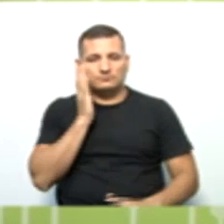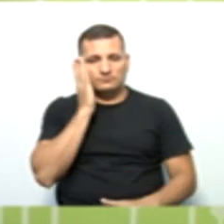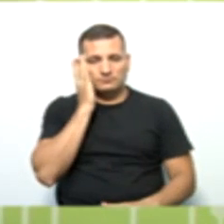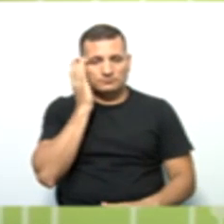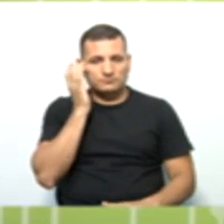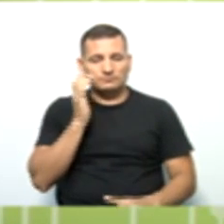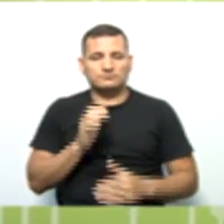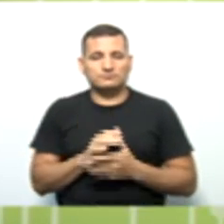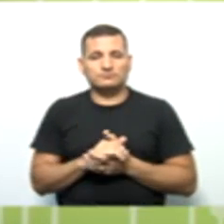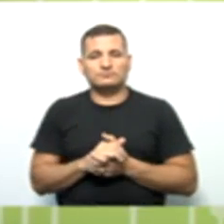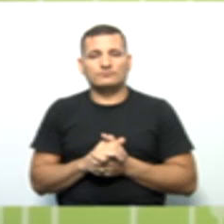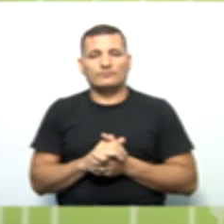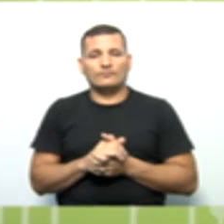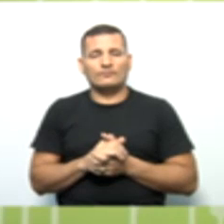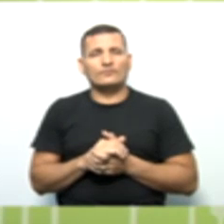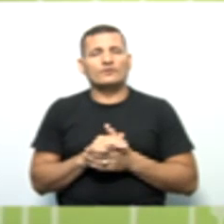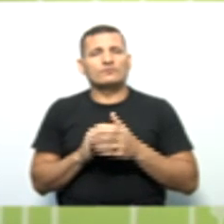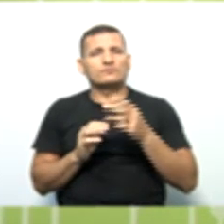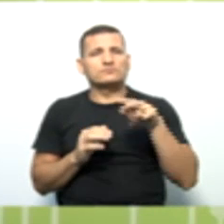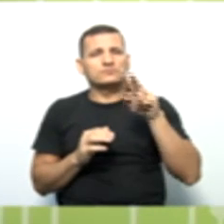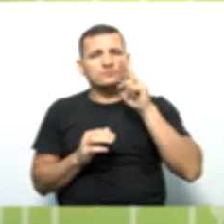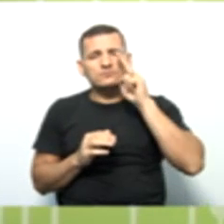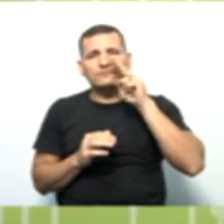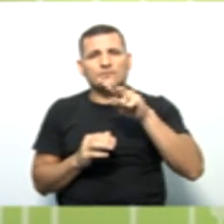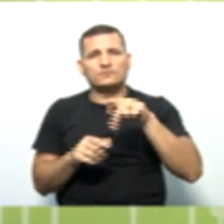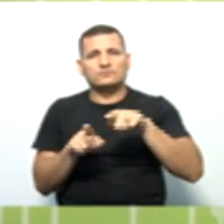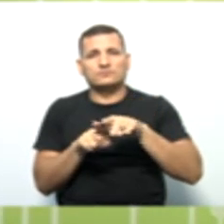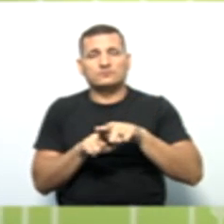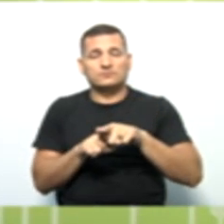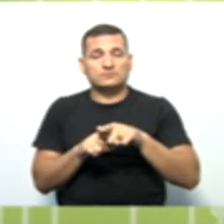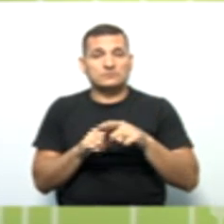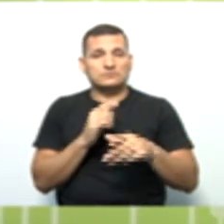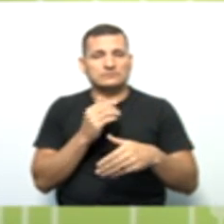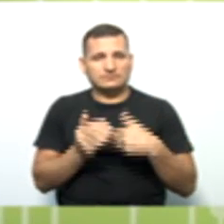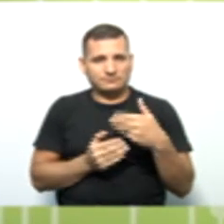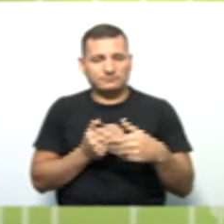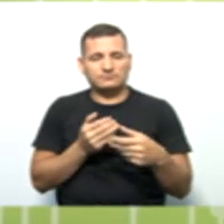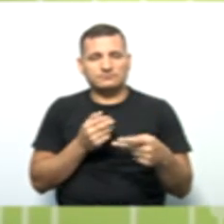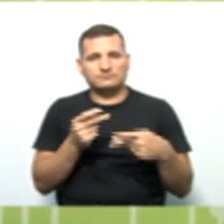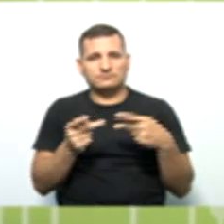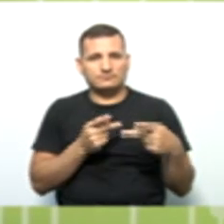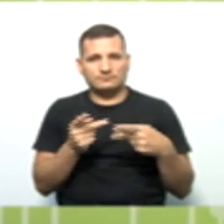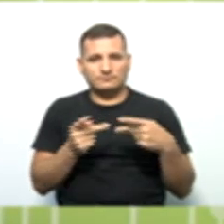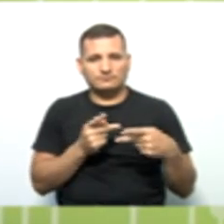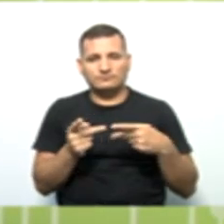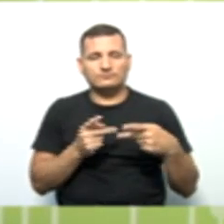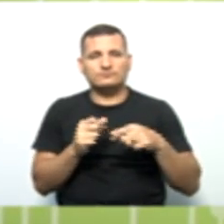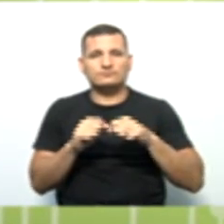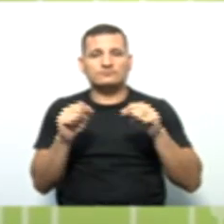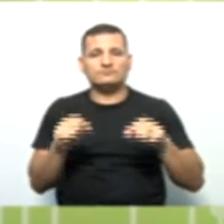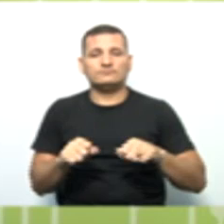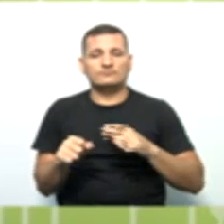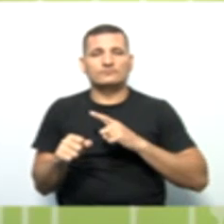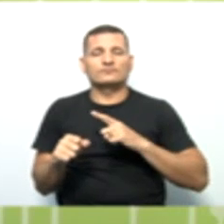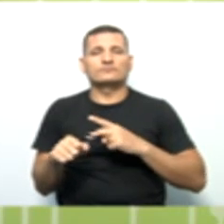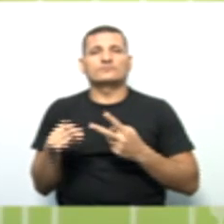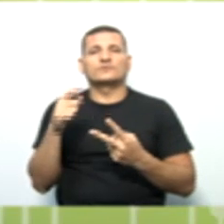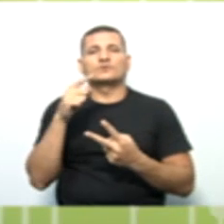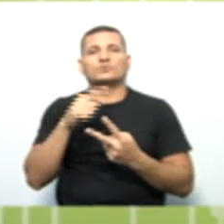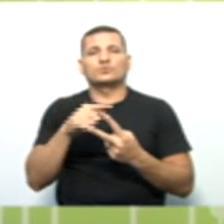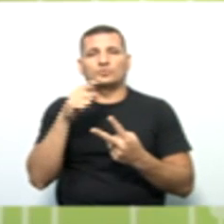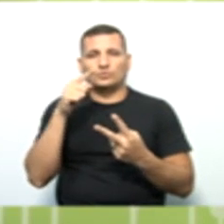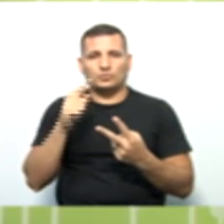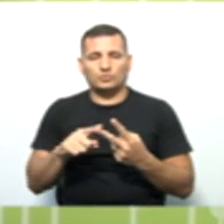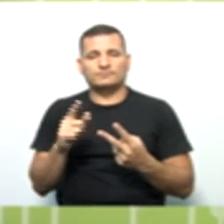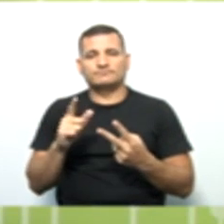Vocês vão ver muito, a gente tem no processo de desenvolvimento de software, a gente tem duas elaborações de página da internet, vocês